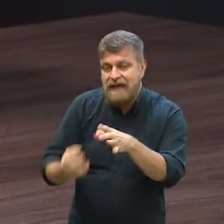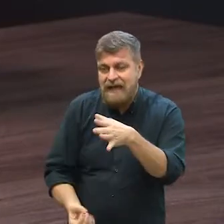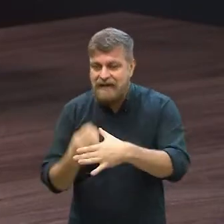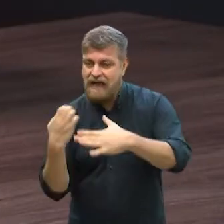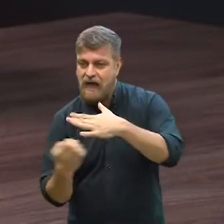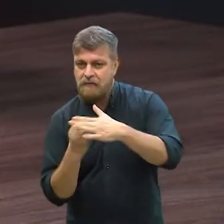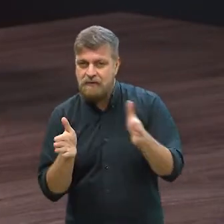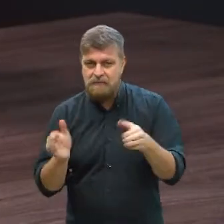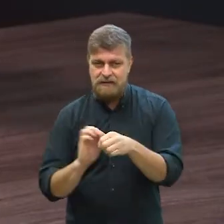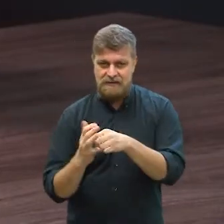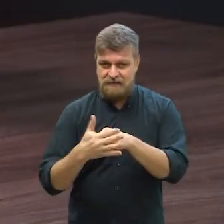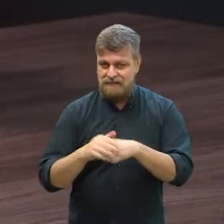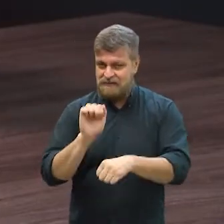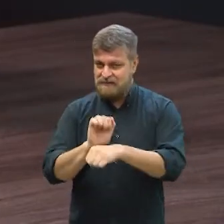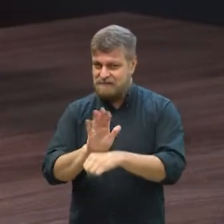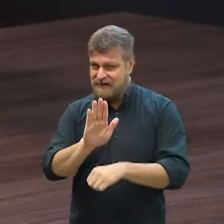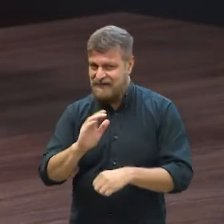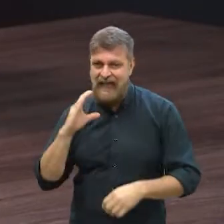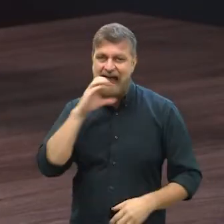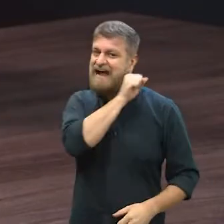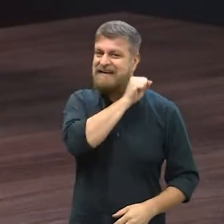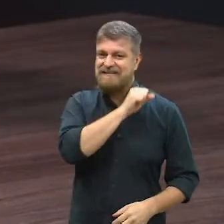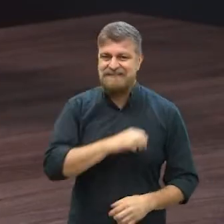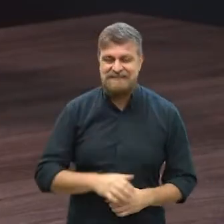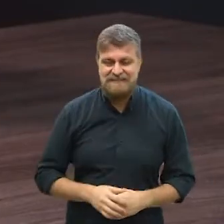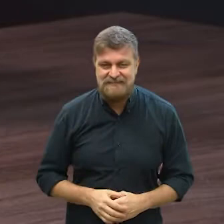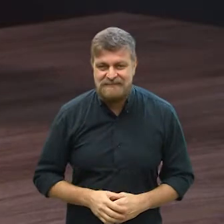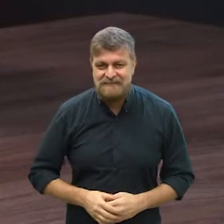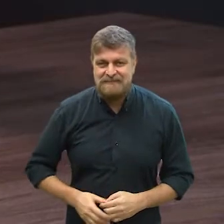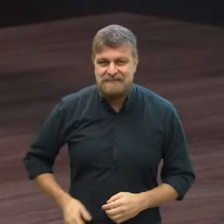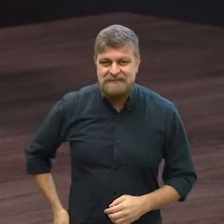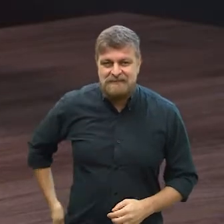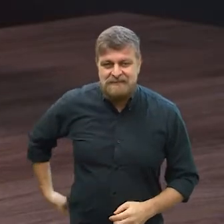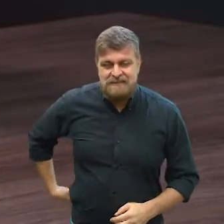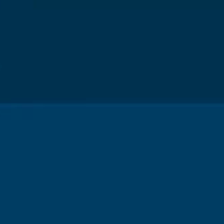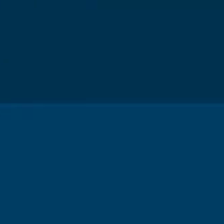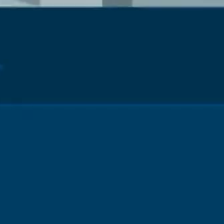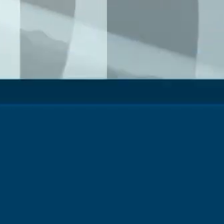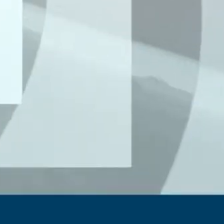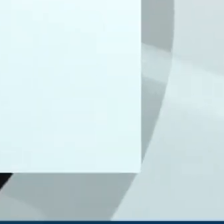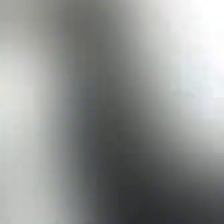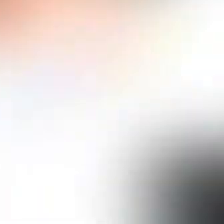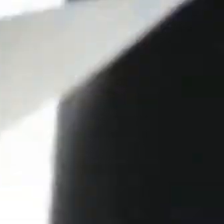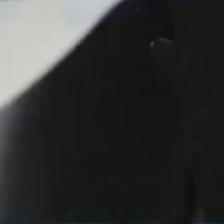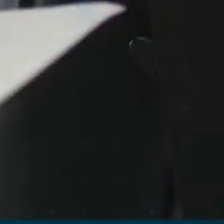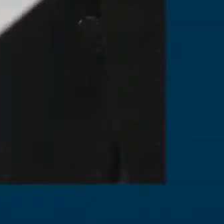de empreender na pandemia. Não sai daí que a gente volta já já.